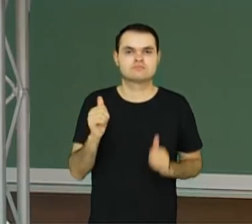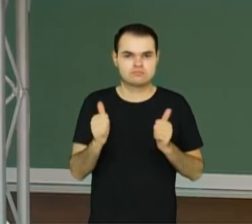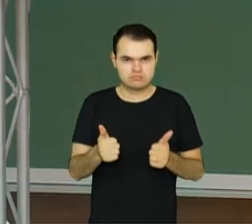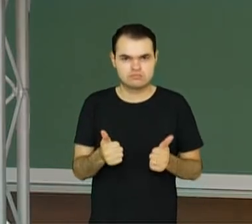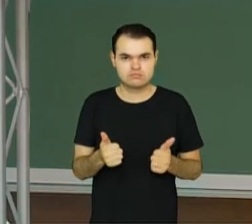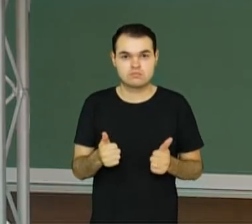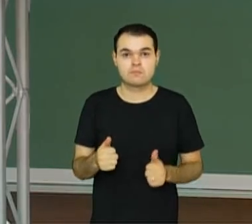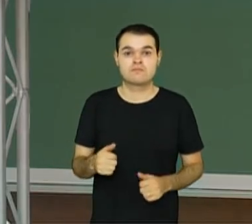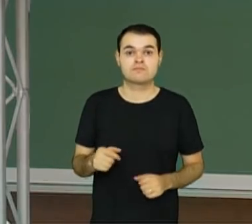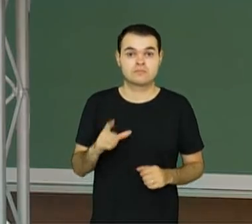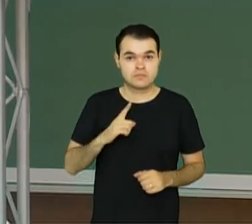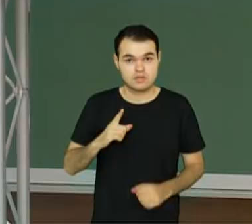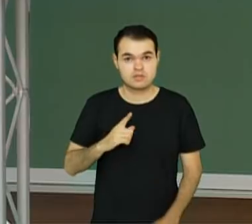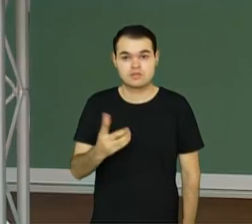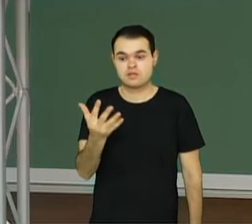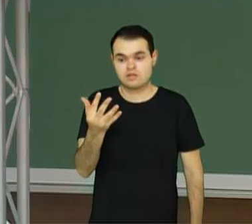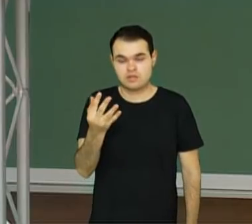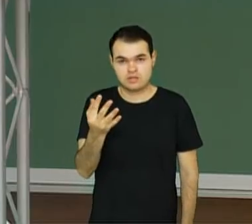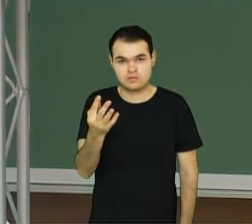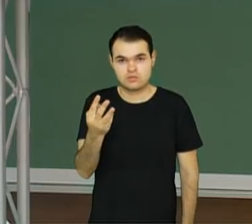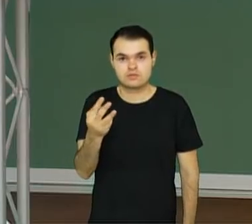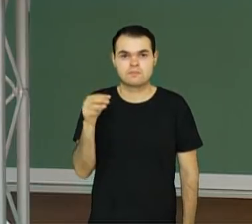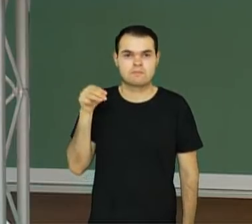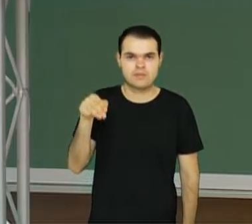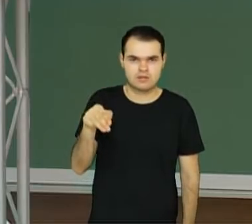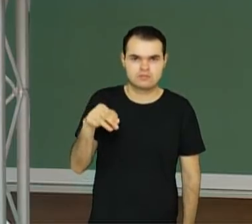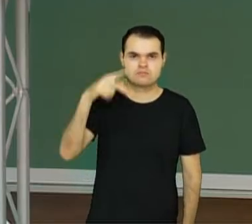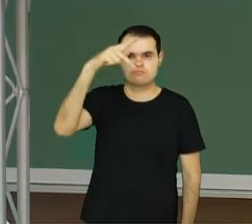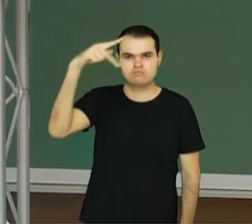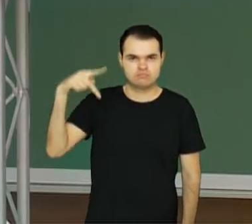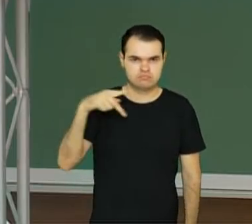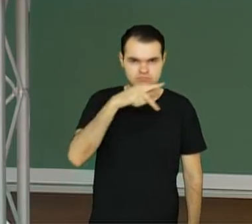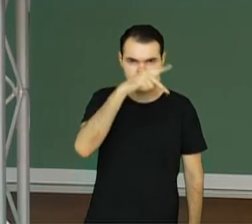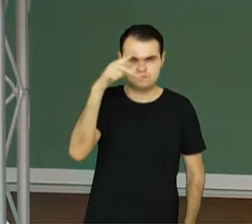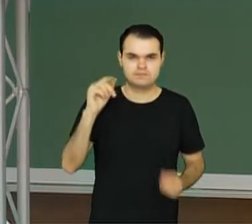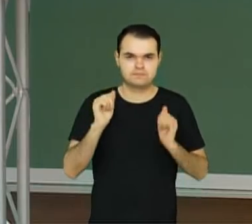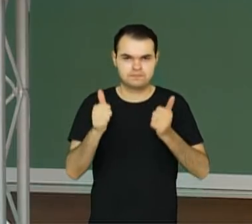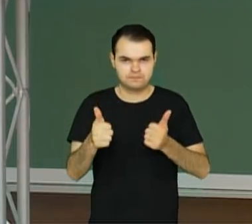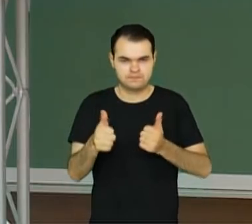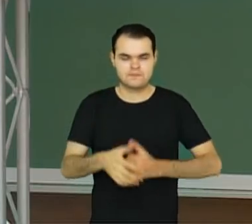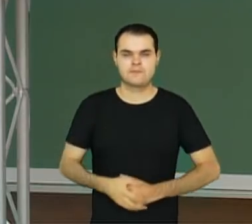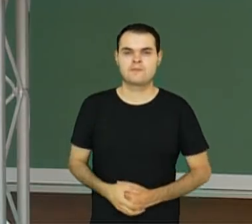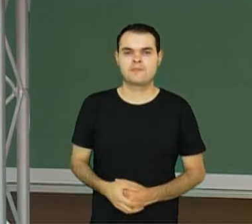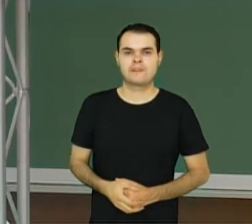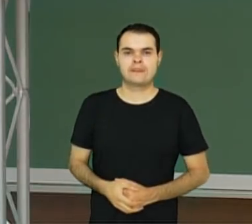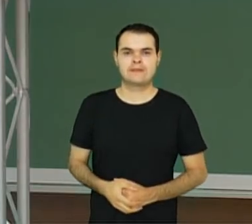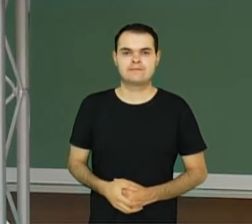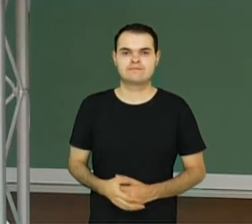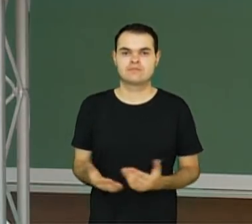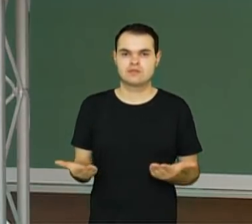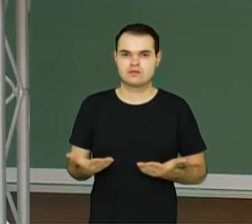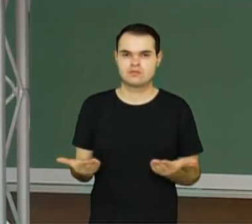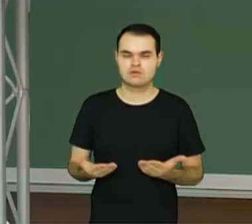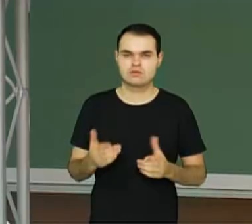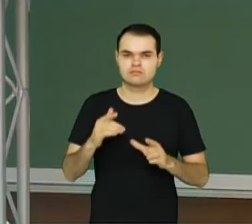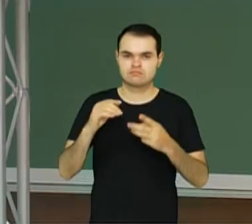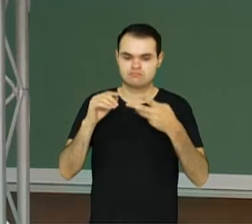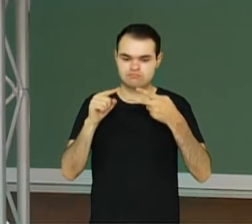eu vou ter o quê? 14 metros de perímetro. Tá bom? Bem tranquilo, né? Agora nós vamos para a letra